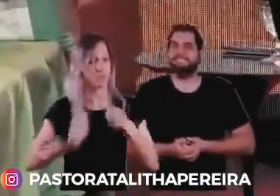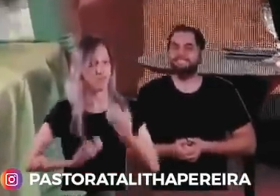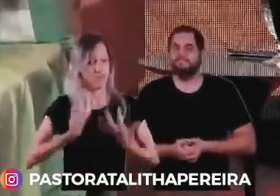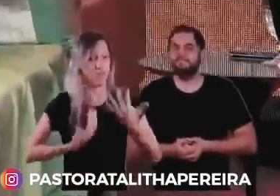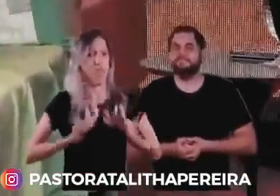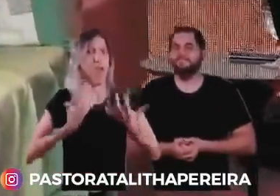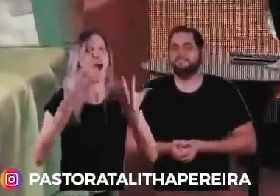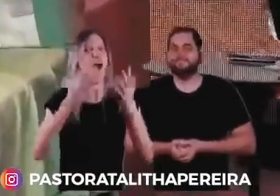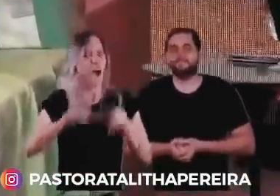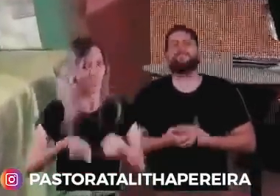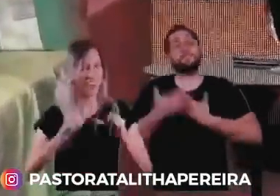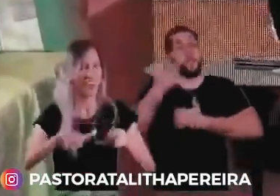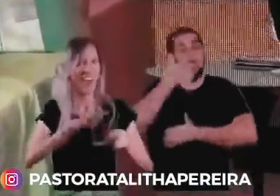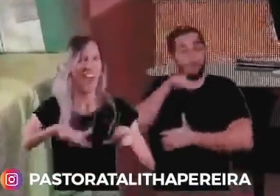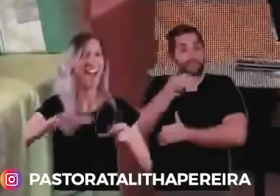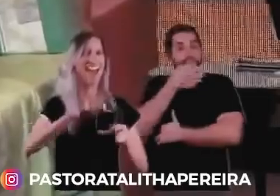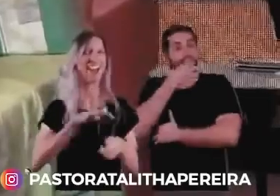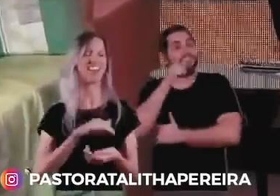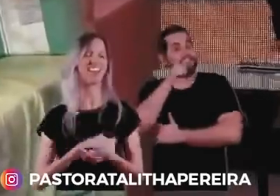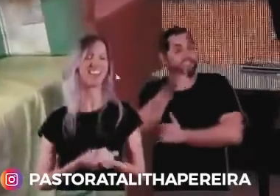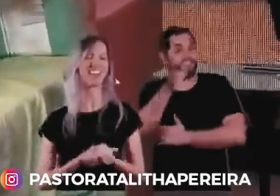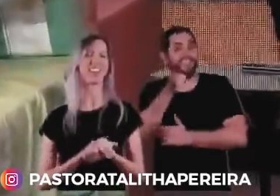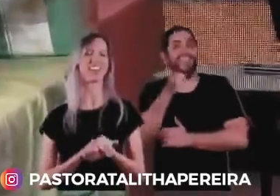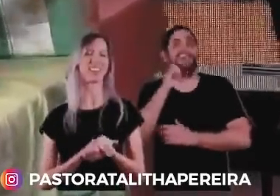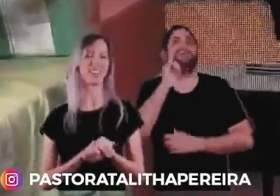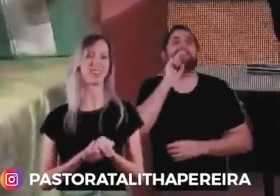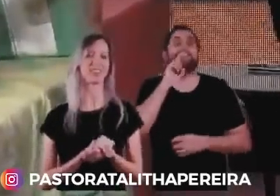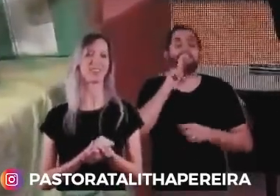no arraial. Outra dica que eu dou é a dica das três voltinhas, viu? Como é?